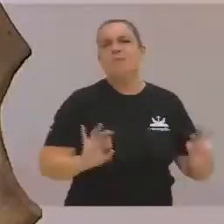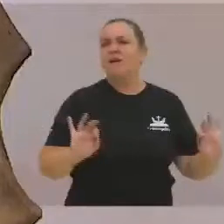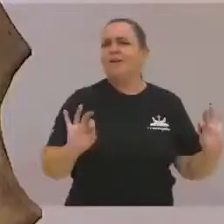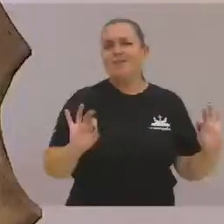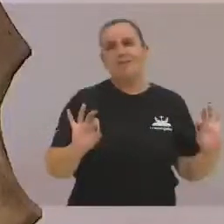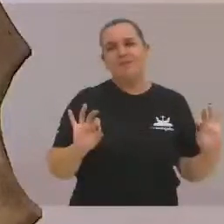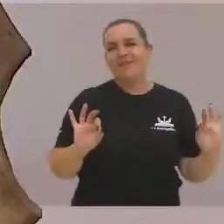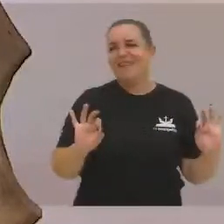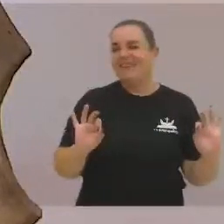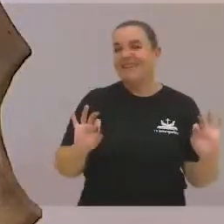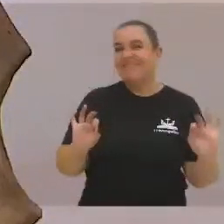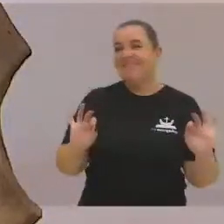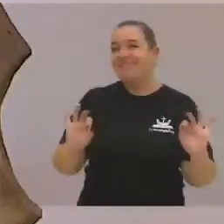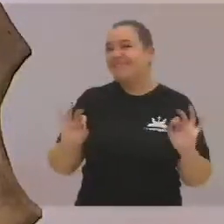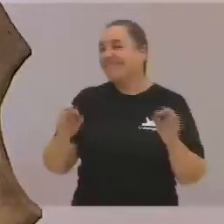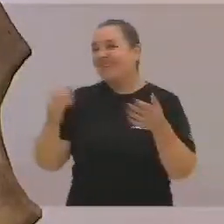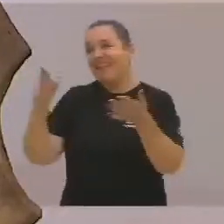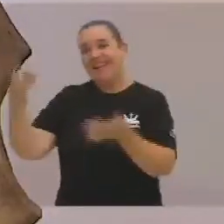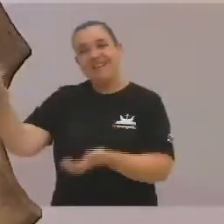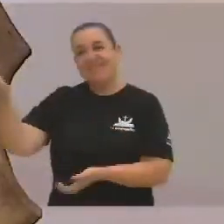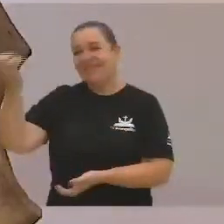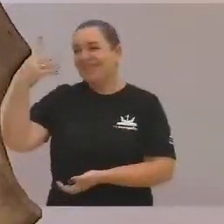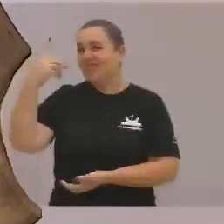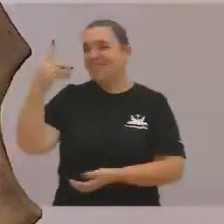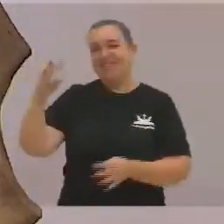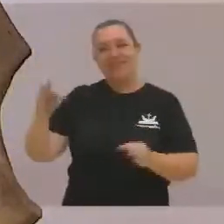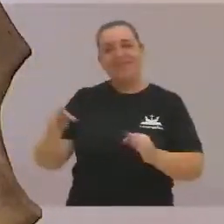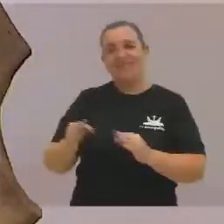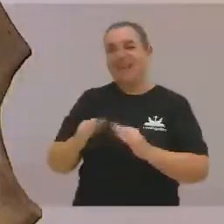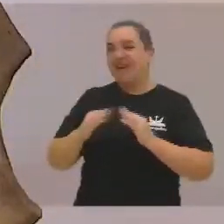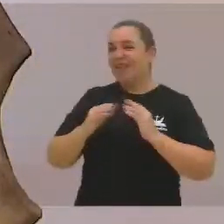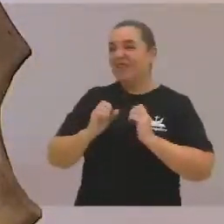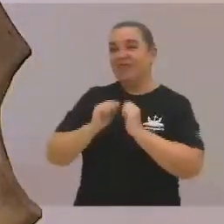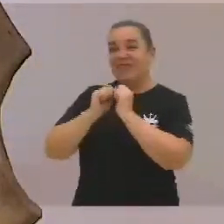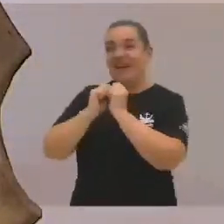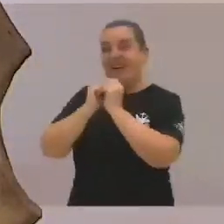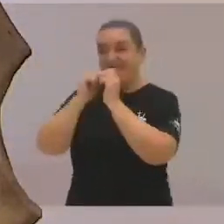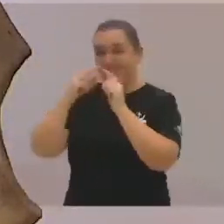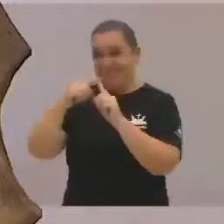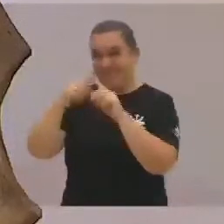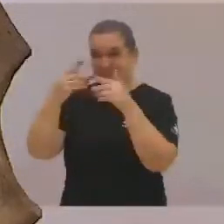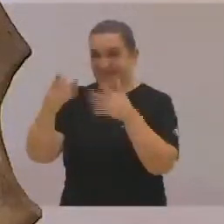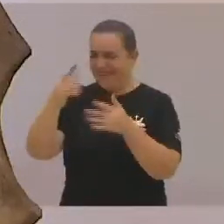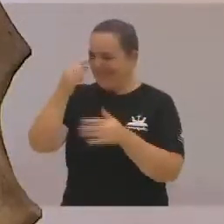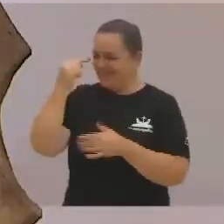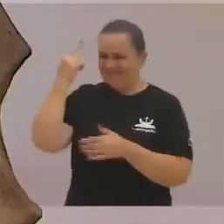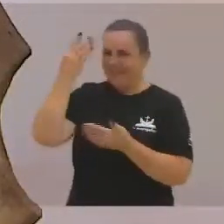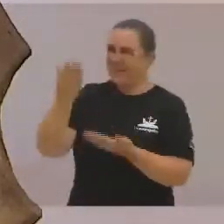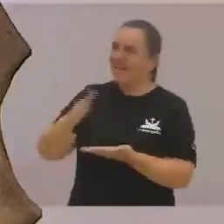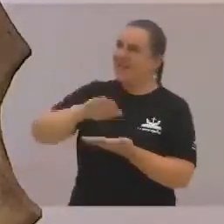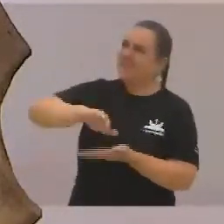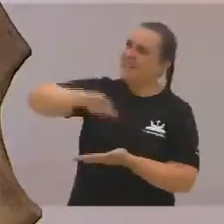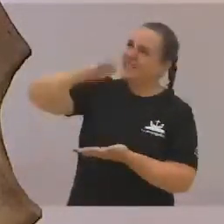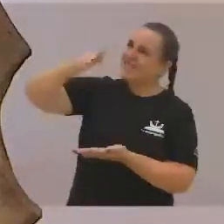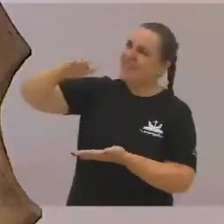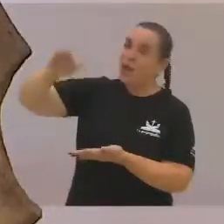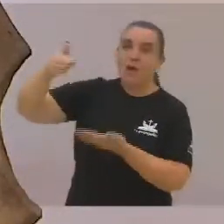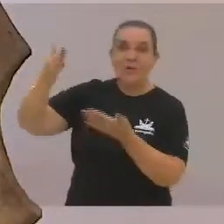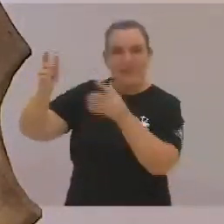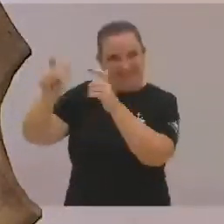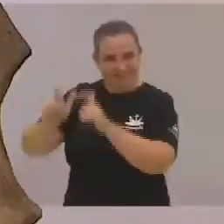filhos mais pequenos. É de luz teu santuário, é sagrada